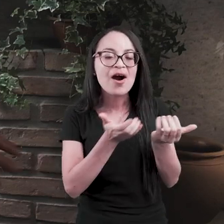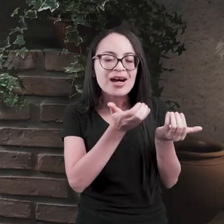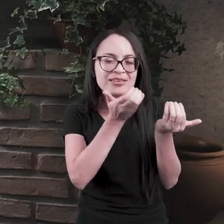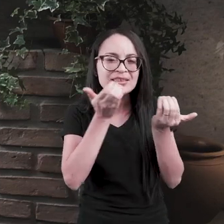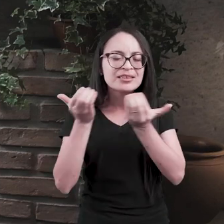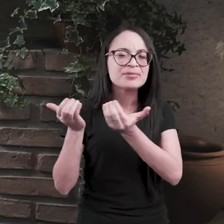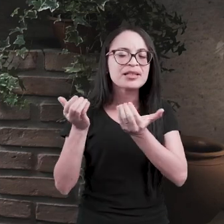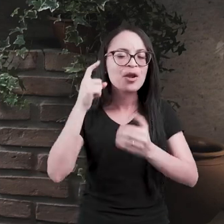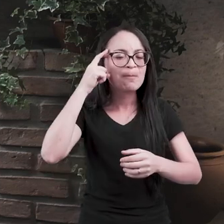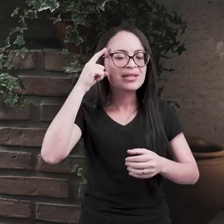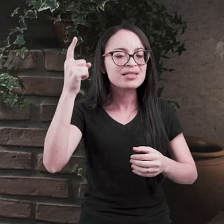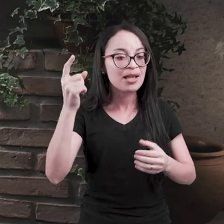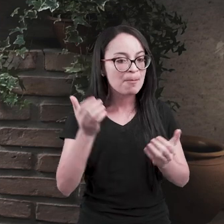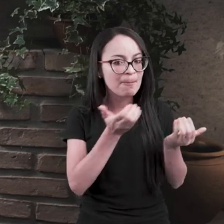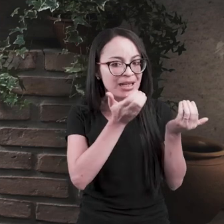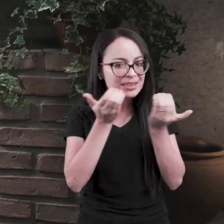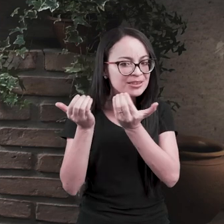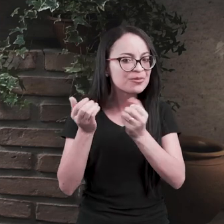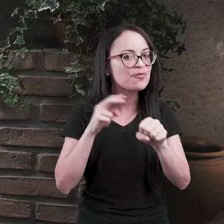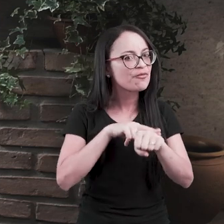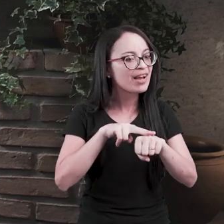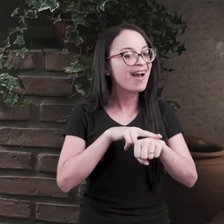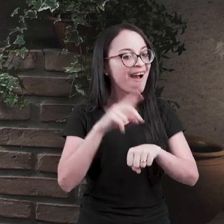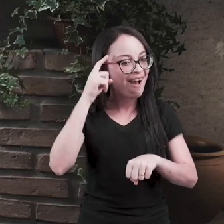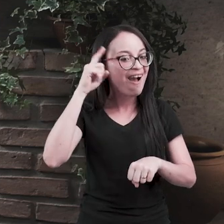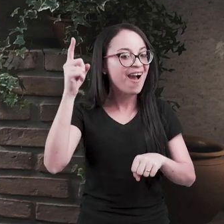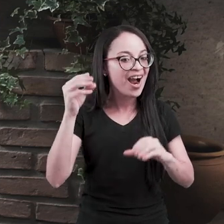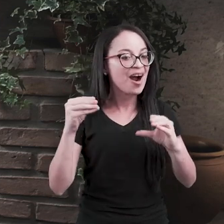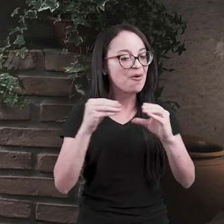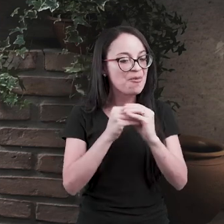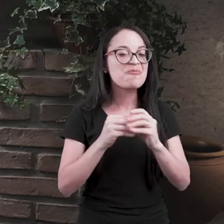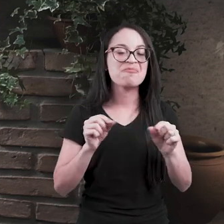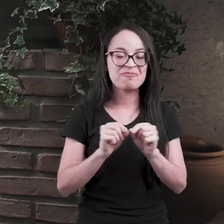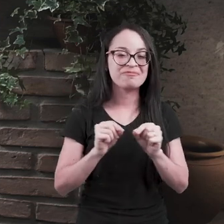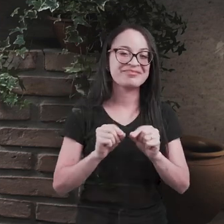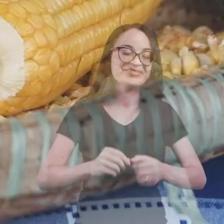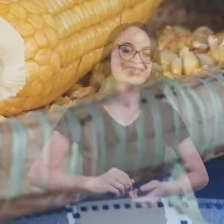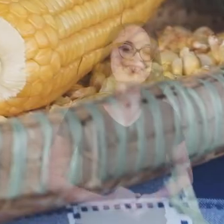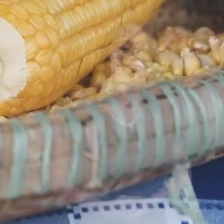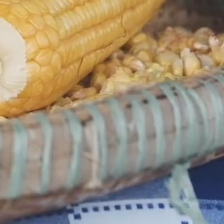Aí, quando eu vi milho verde, eu digo, vou fazer pamonha.